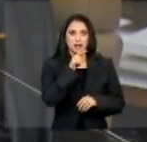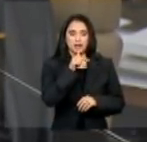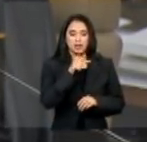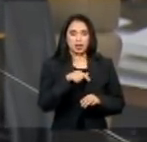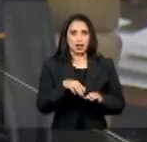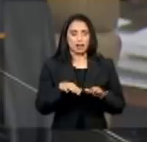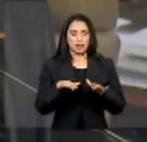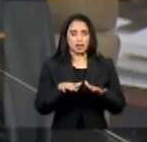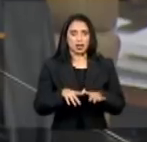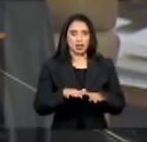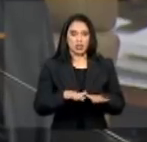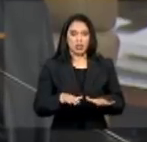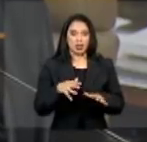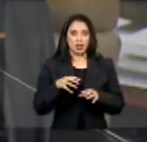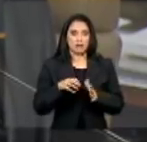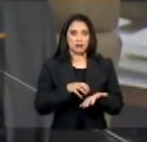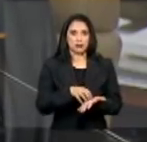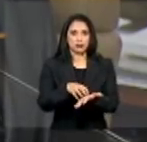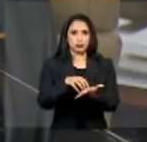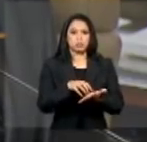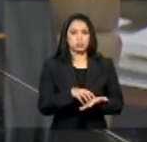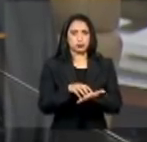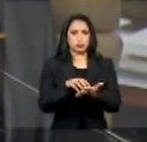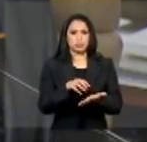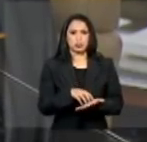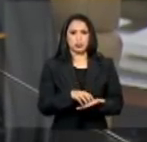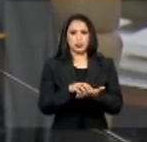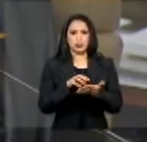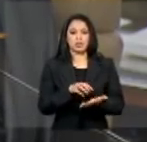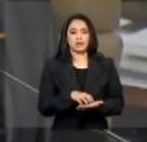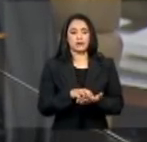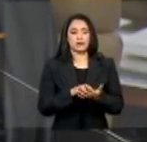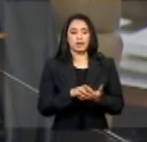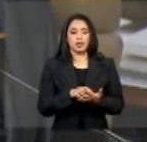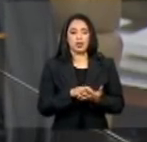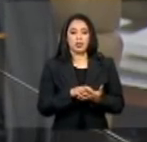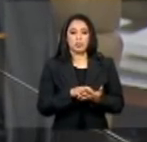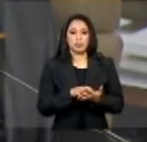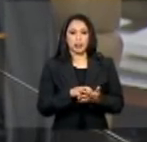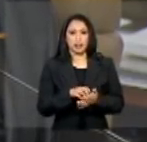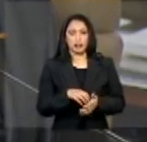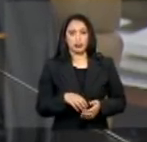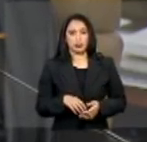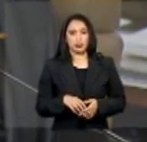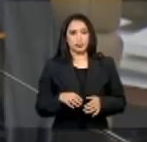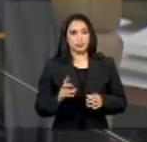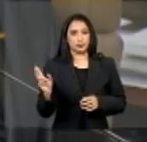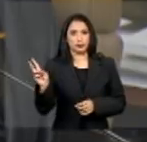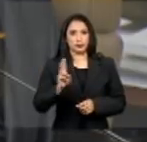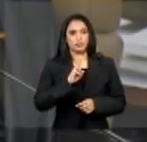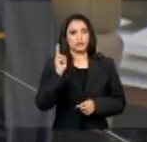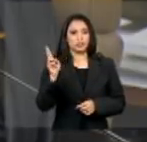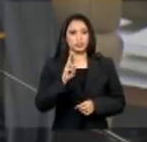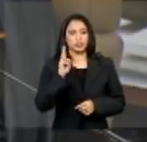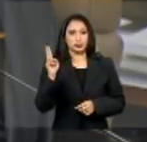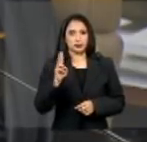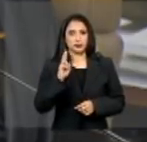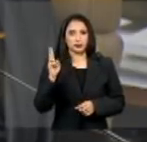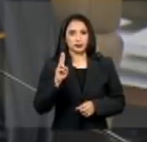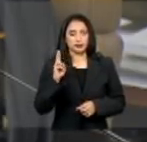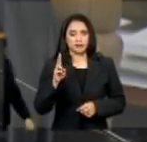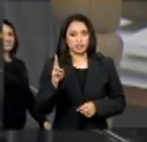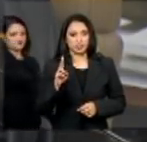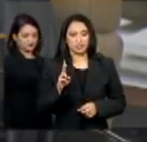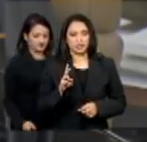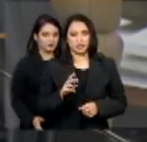barra do riacho aponta-se ainda que parte desses valores teria sido repassado paciente mediante